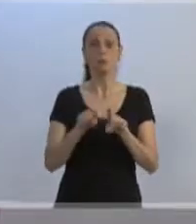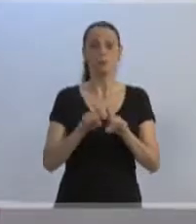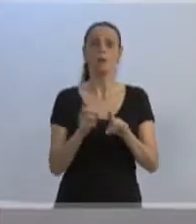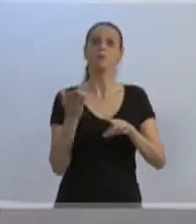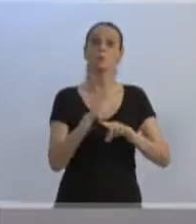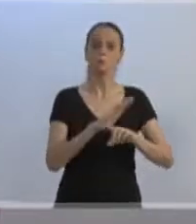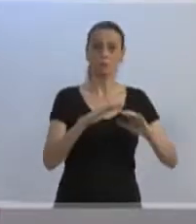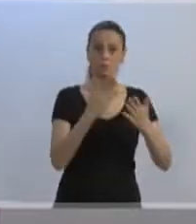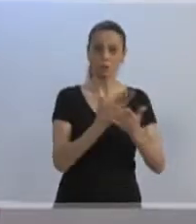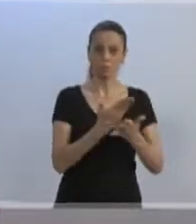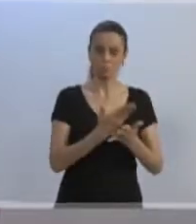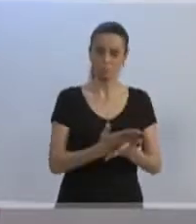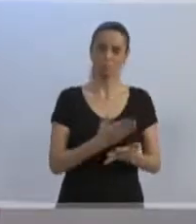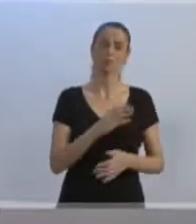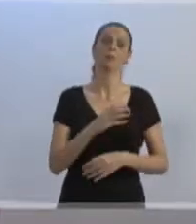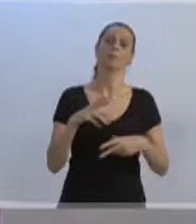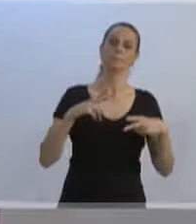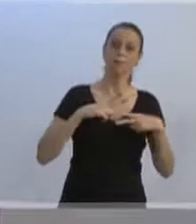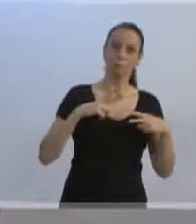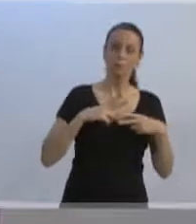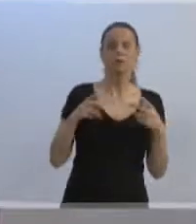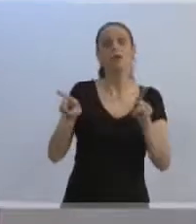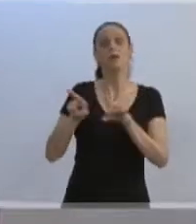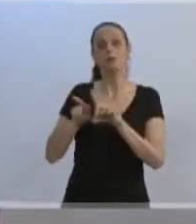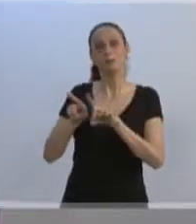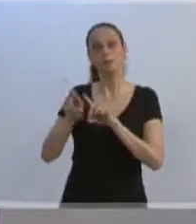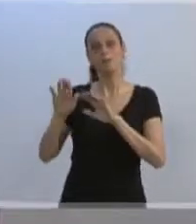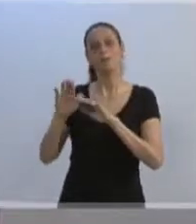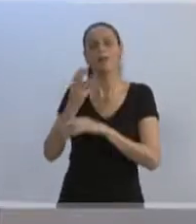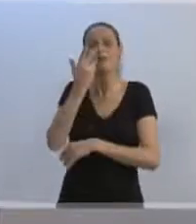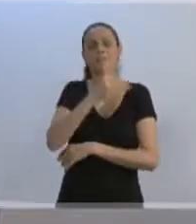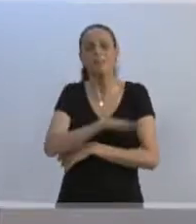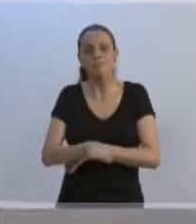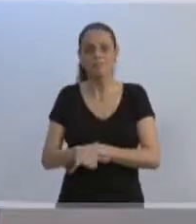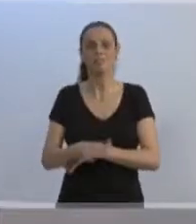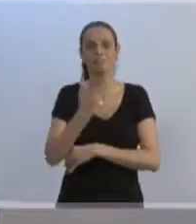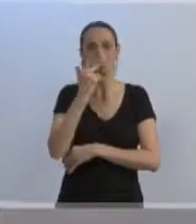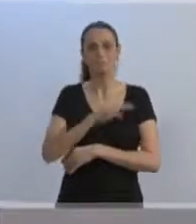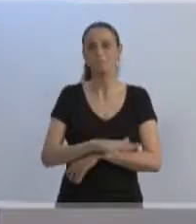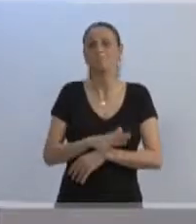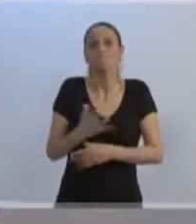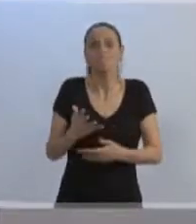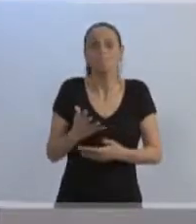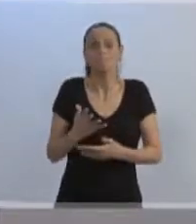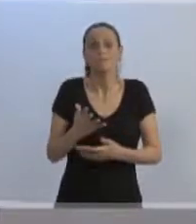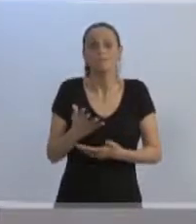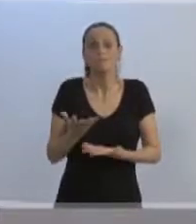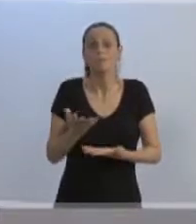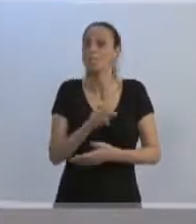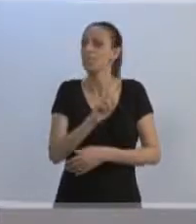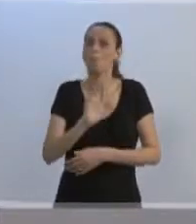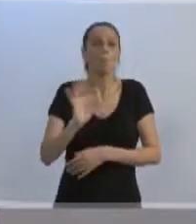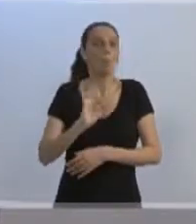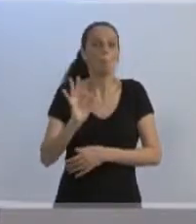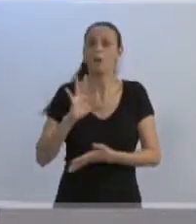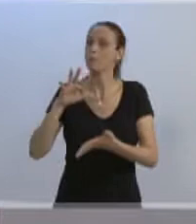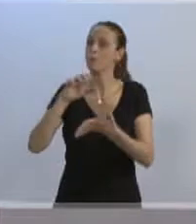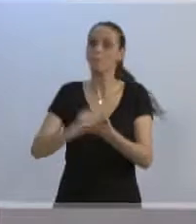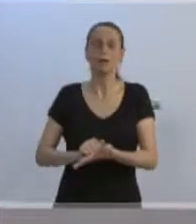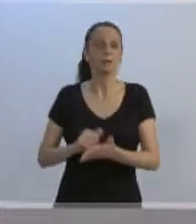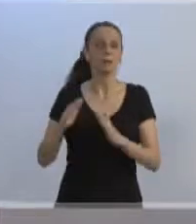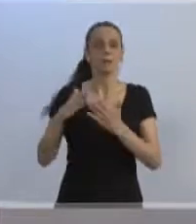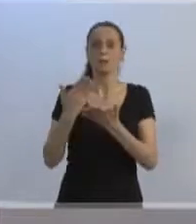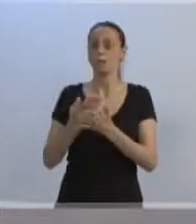particulares e vai poder contemplar também essas crianças que por ora não estejam matriculados ou não estejam